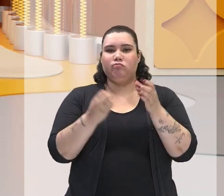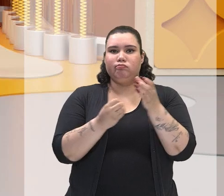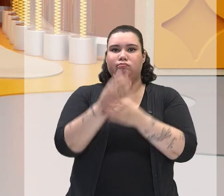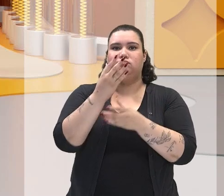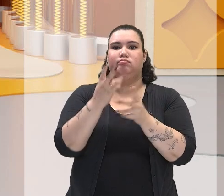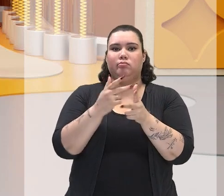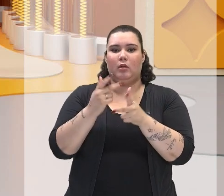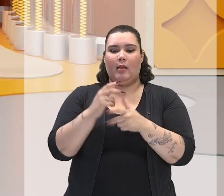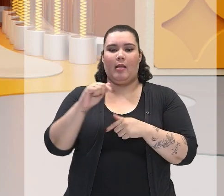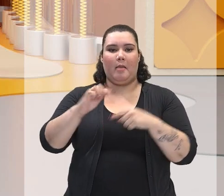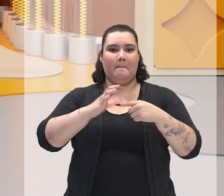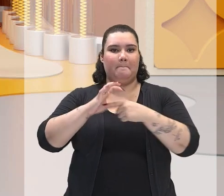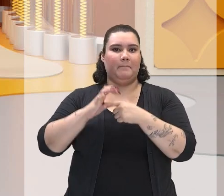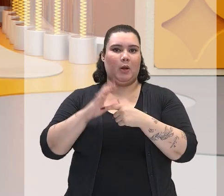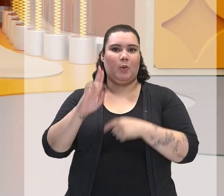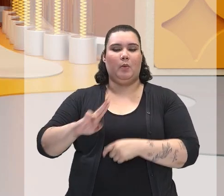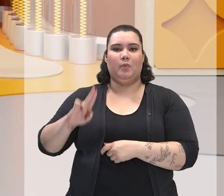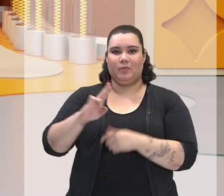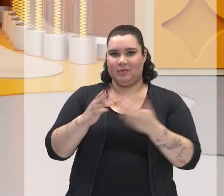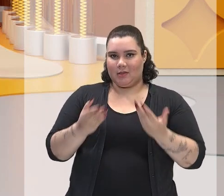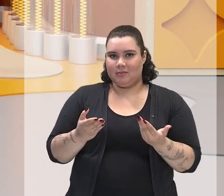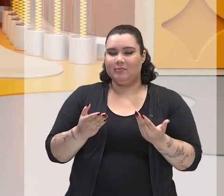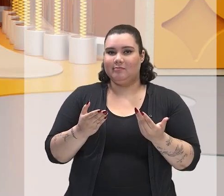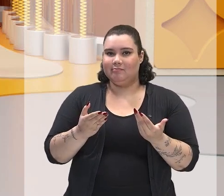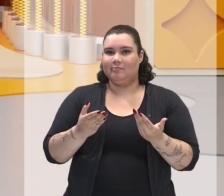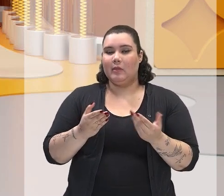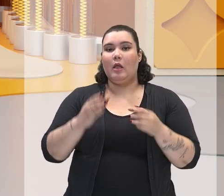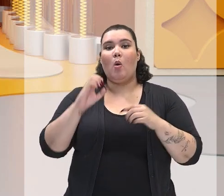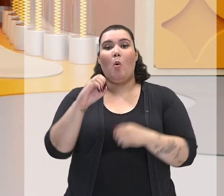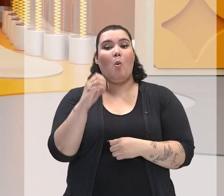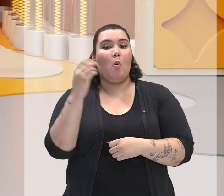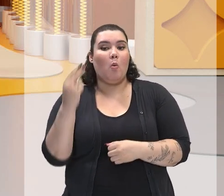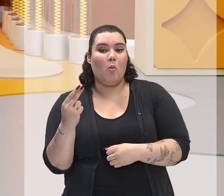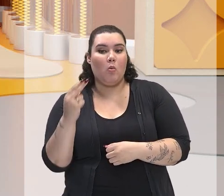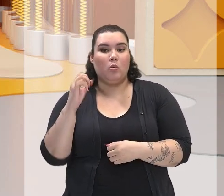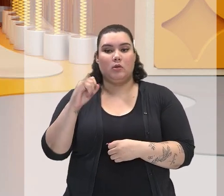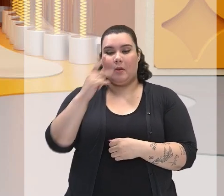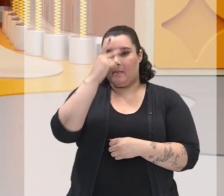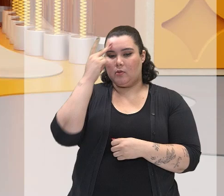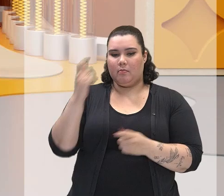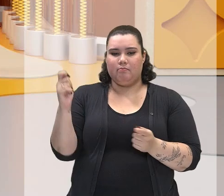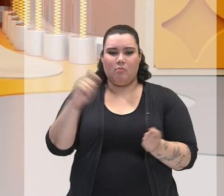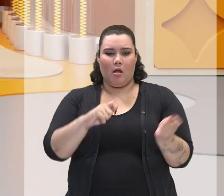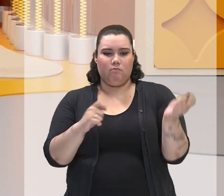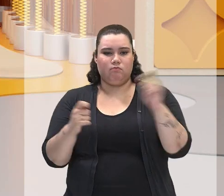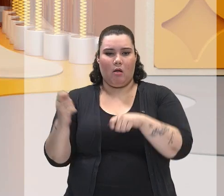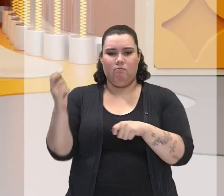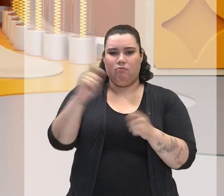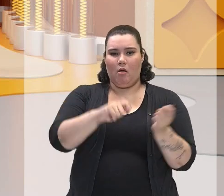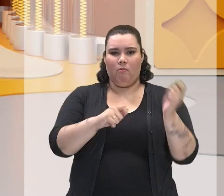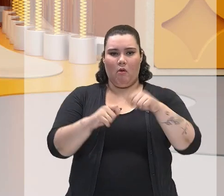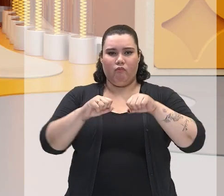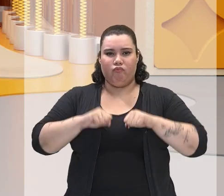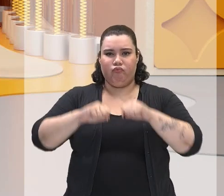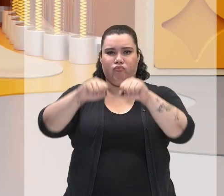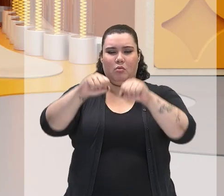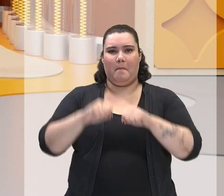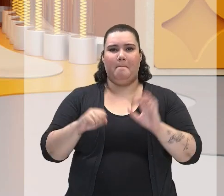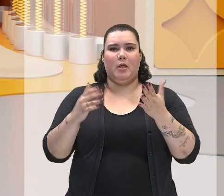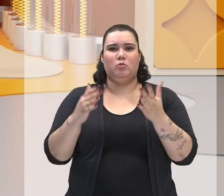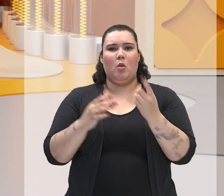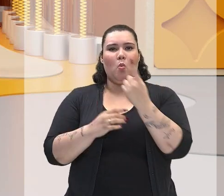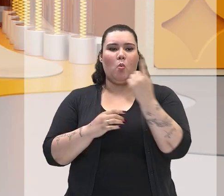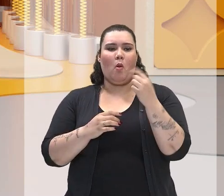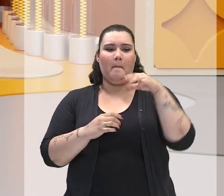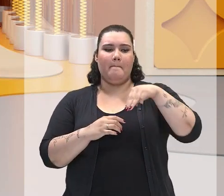da introdução de máquinas. Ou se uma pessoa, num tear manual, conseguia produzir 1 metro quadrado